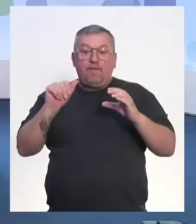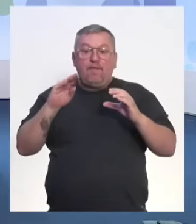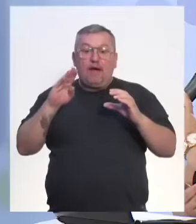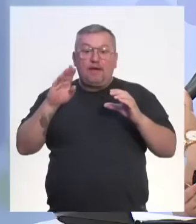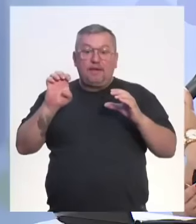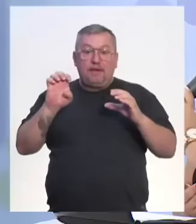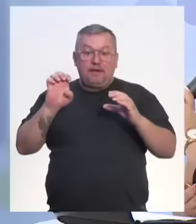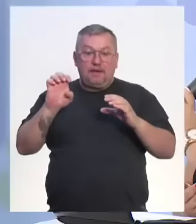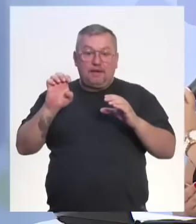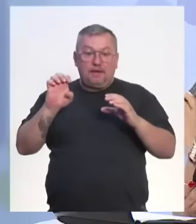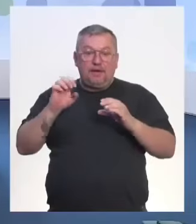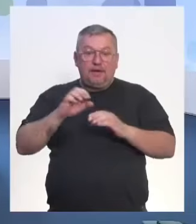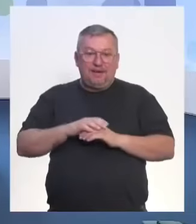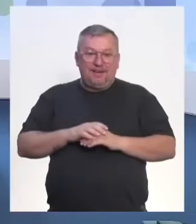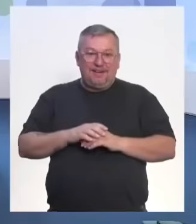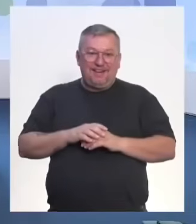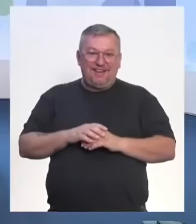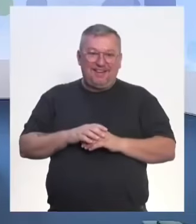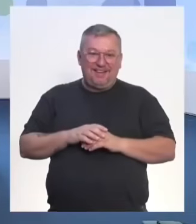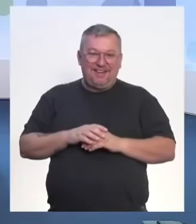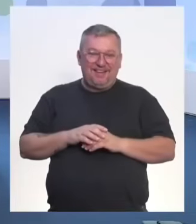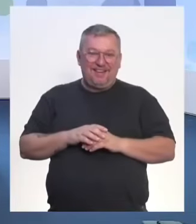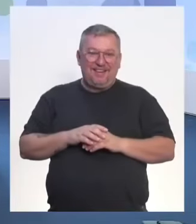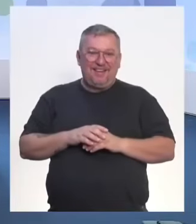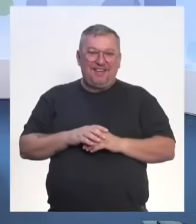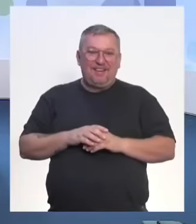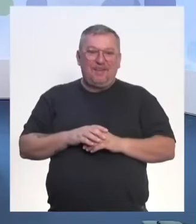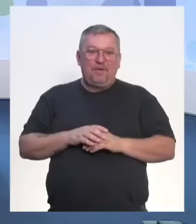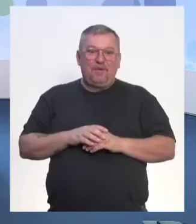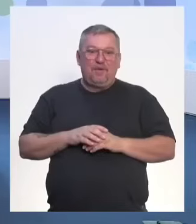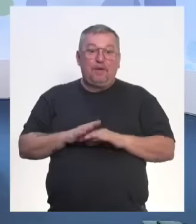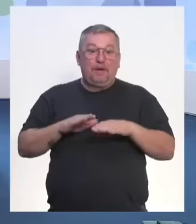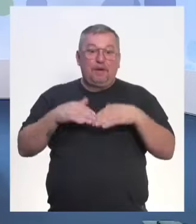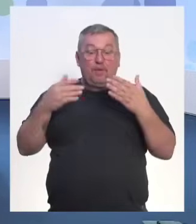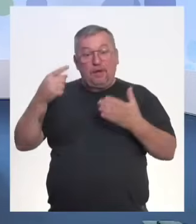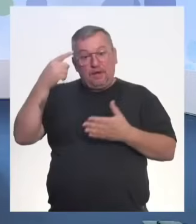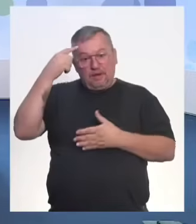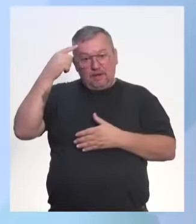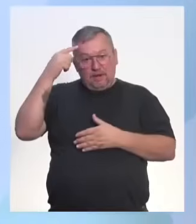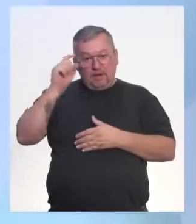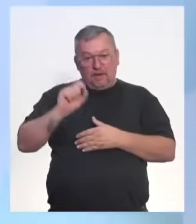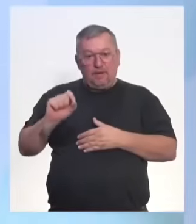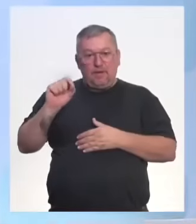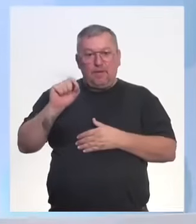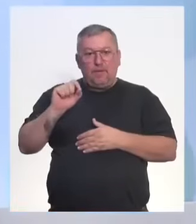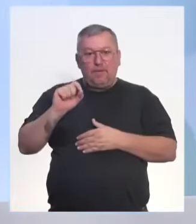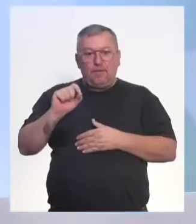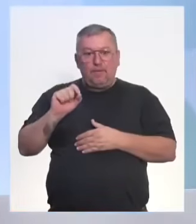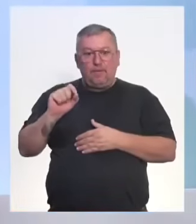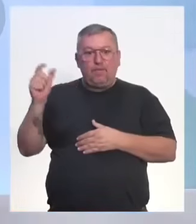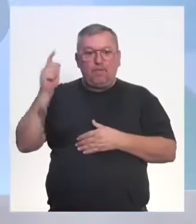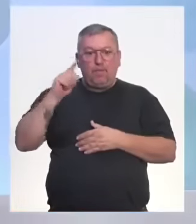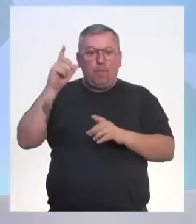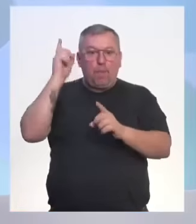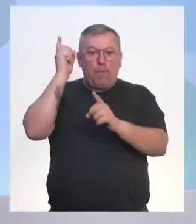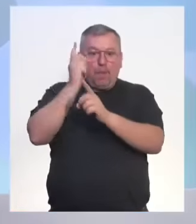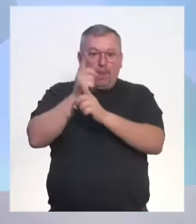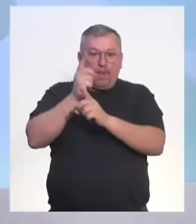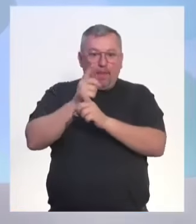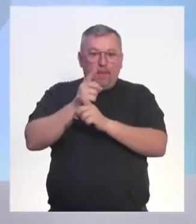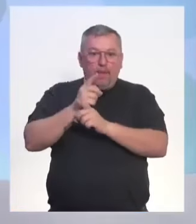mesmo. Então, quer dizer, uma não, algumas. No caso aqui 6, né? Então, essa ideia aqui, essa ideia que eu consigo localizar